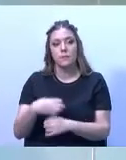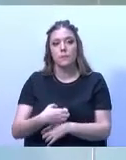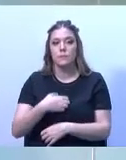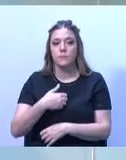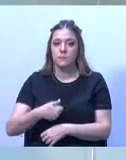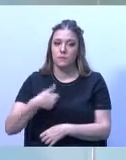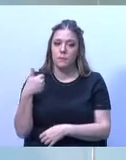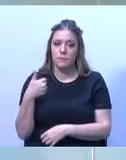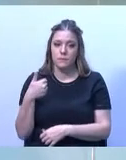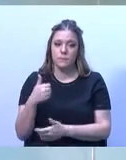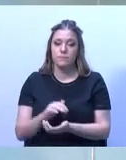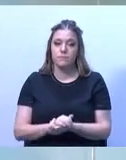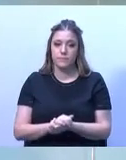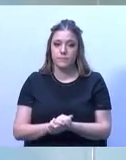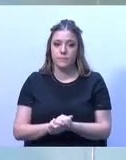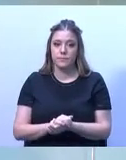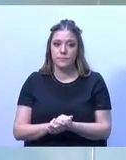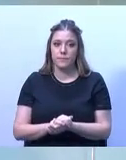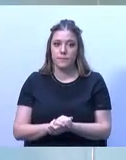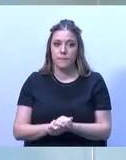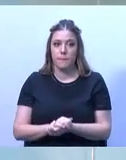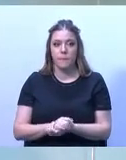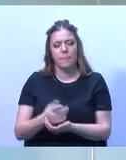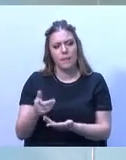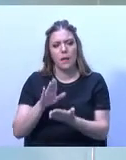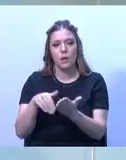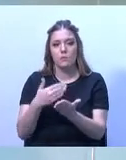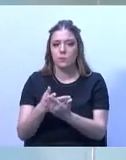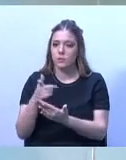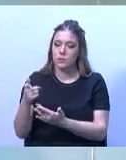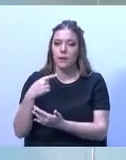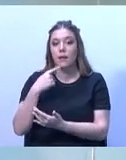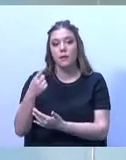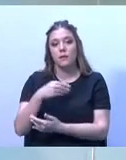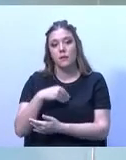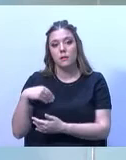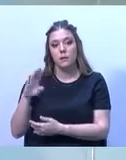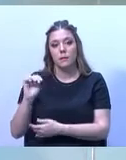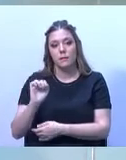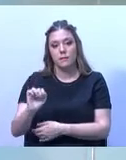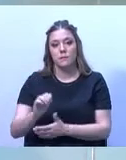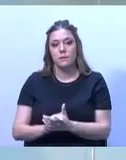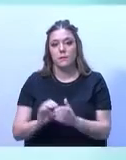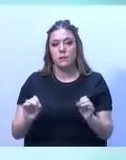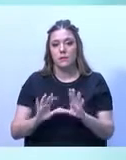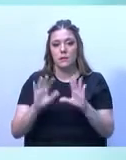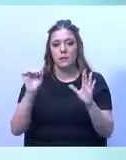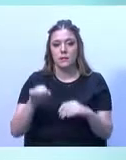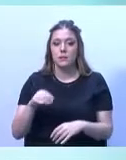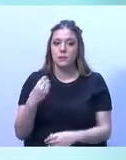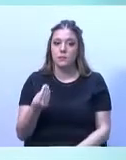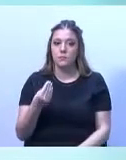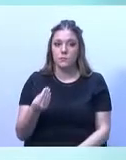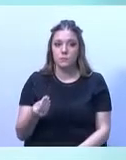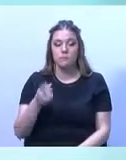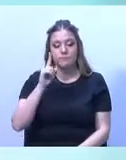conforto, qualidade de vida, qualidade de vida num caminhar. Há de fazer essa proposta ao seu podologista, Dona Fátima? Claro que sim. Muito bem. Dona Fátima,